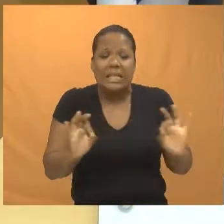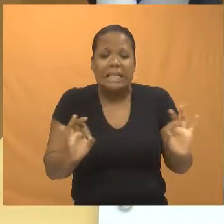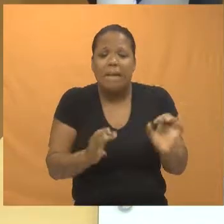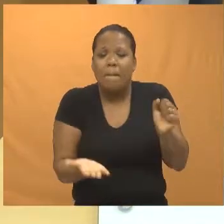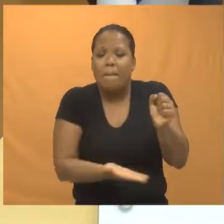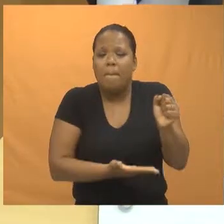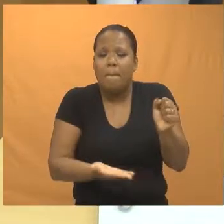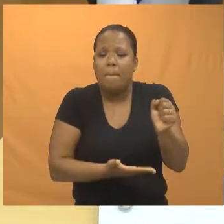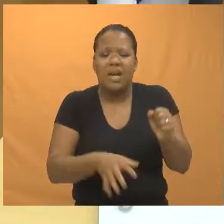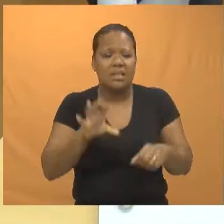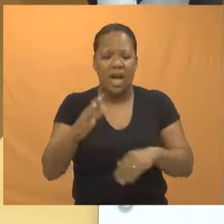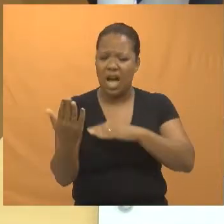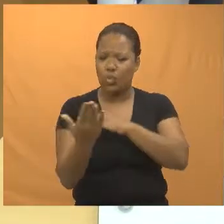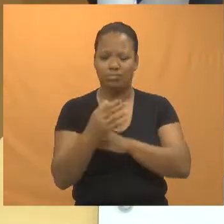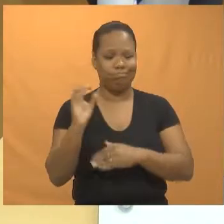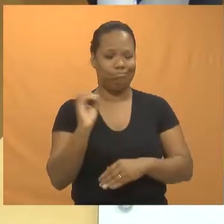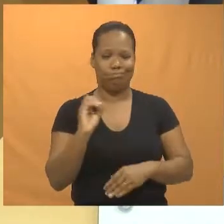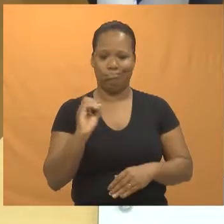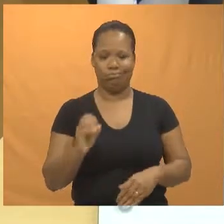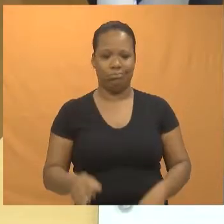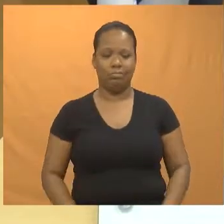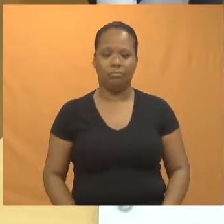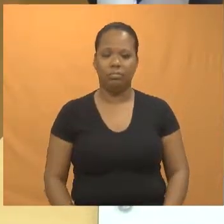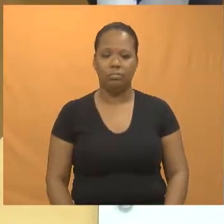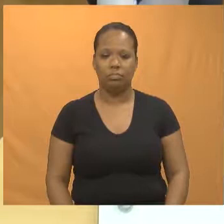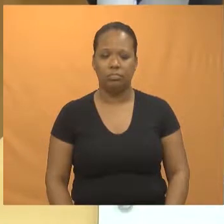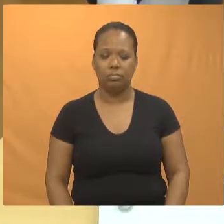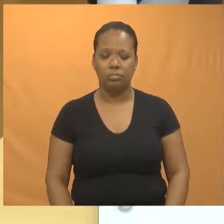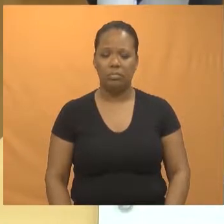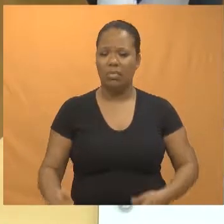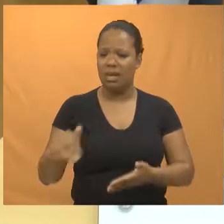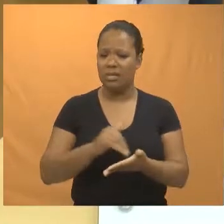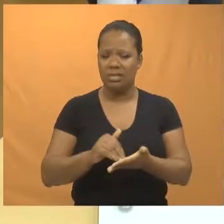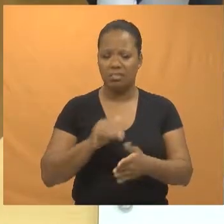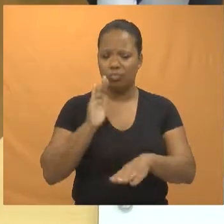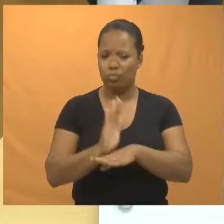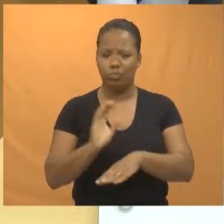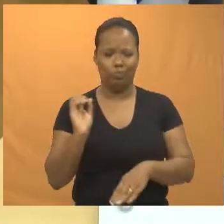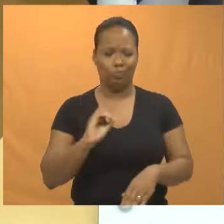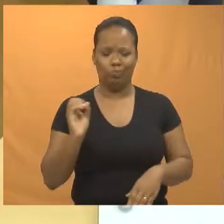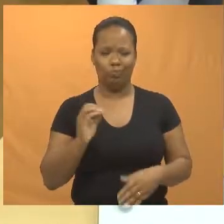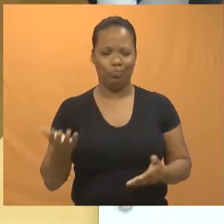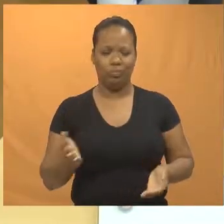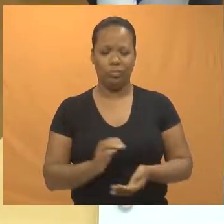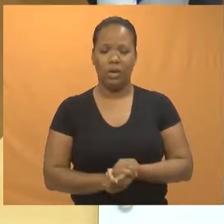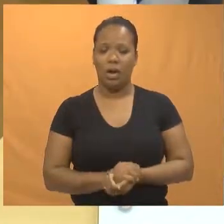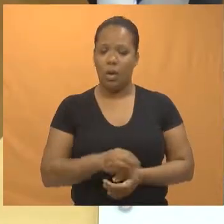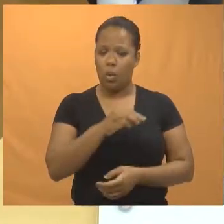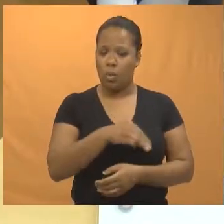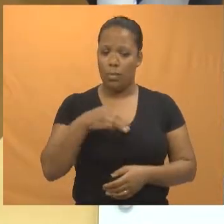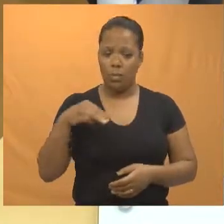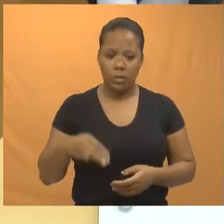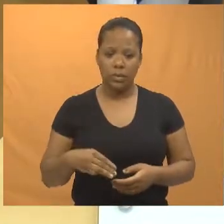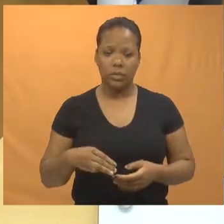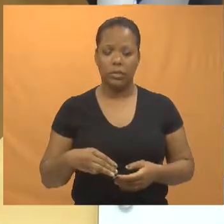aí o Estado não ajuda, né? O Estado não aparelha as suas secretarias, os seus órgãos, de modo que os municípios